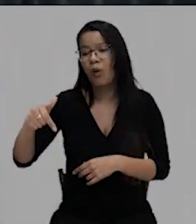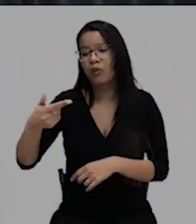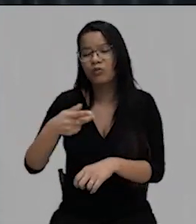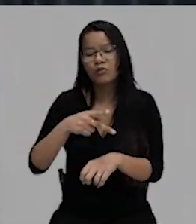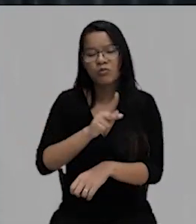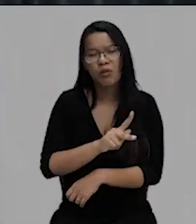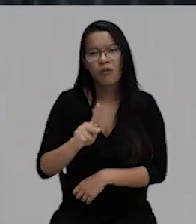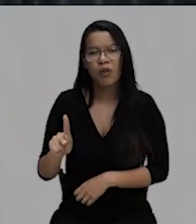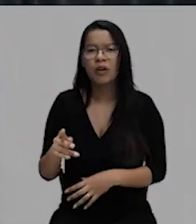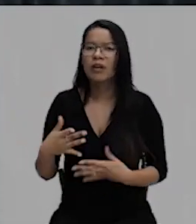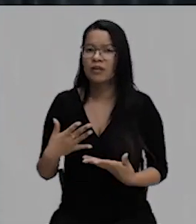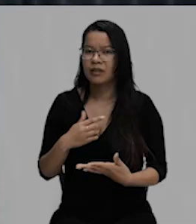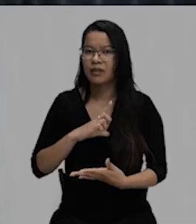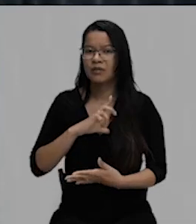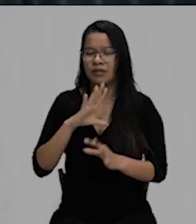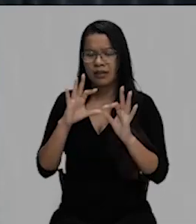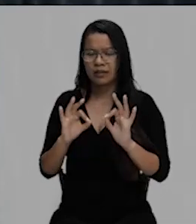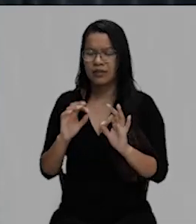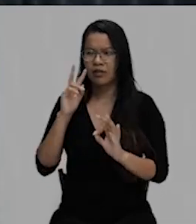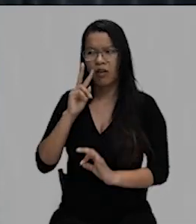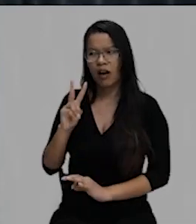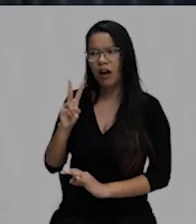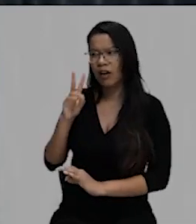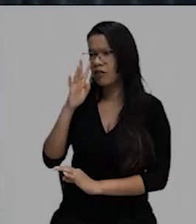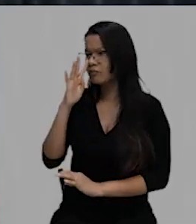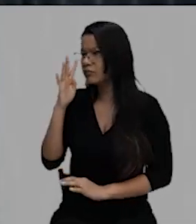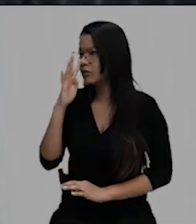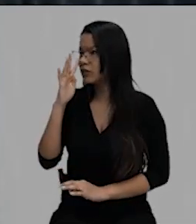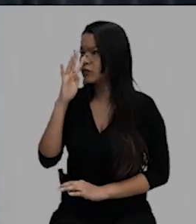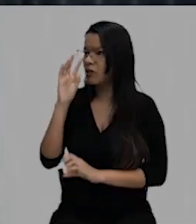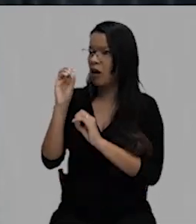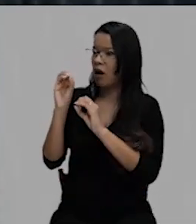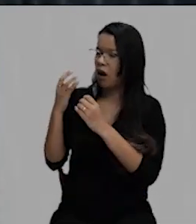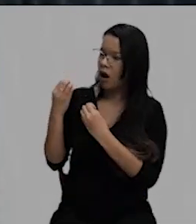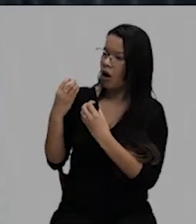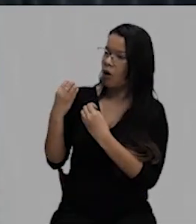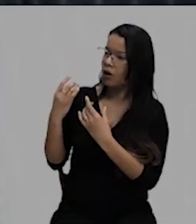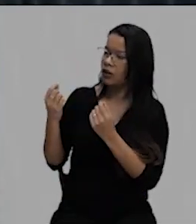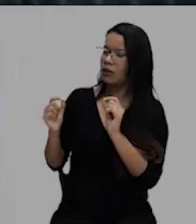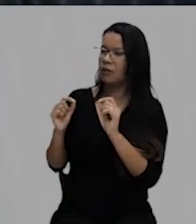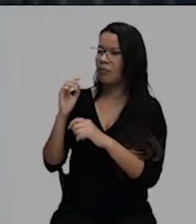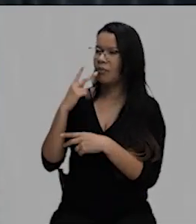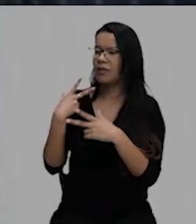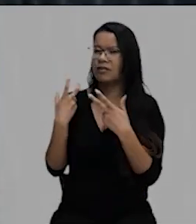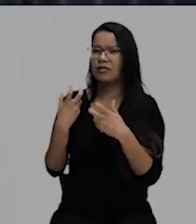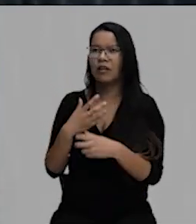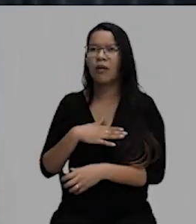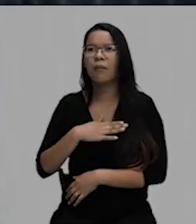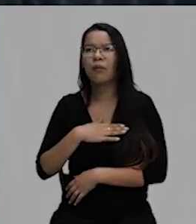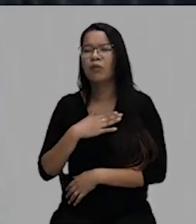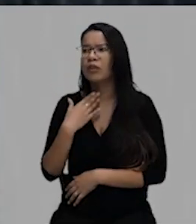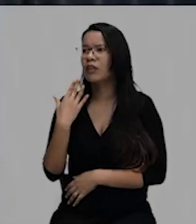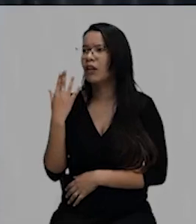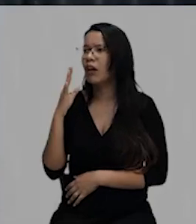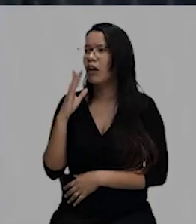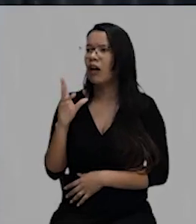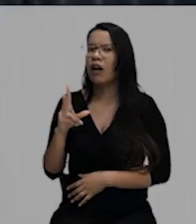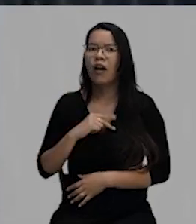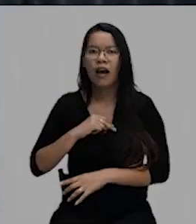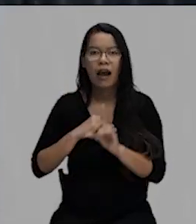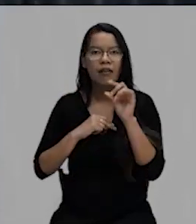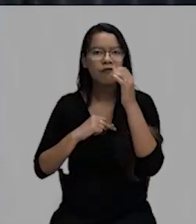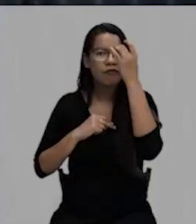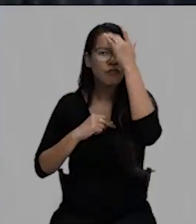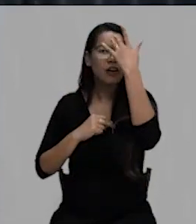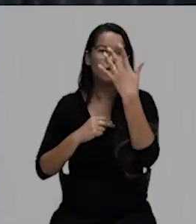aulas e dizendo, meu Deus, como isso é fácil. Como eu nunca tinha parado para prestar atenção em como esses conteúdos são fáceis. Porque a gente chega